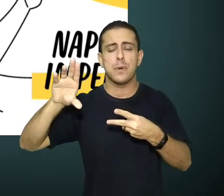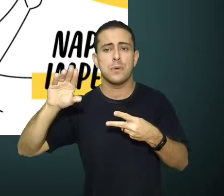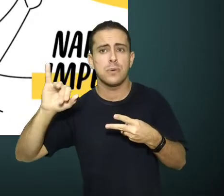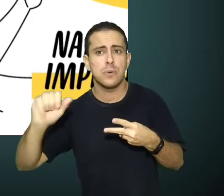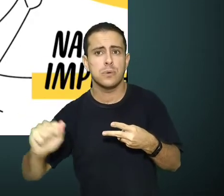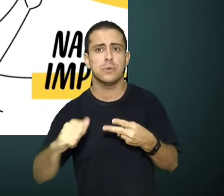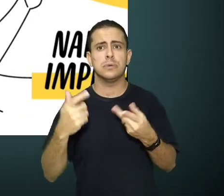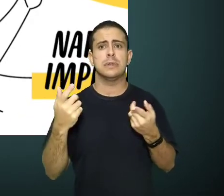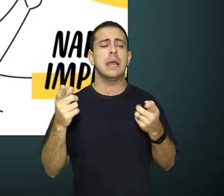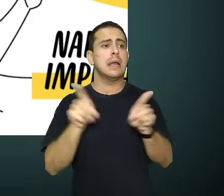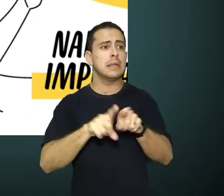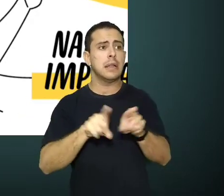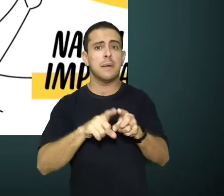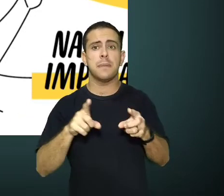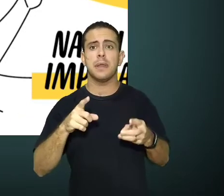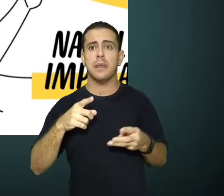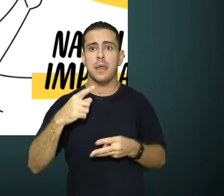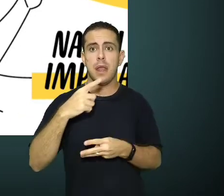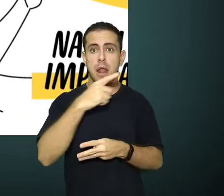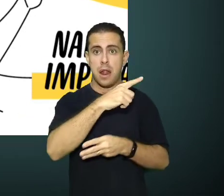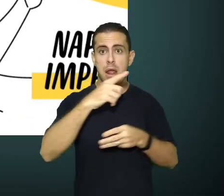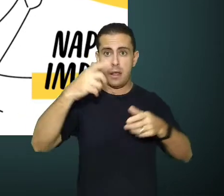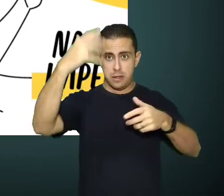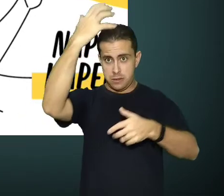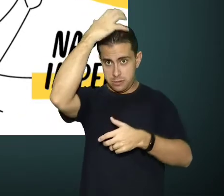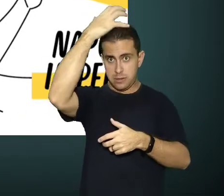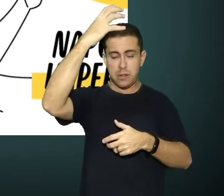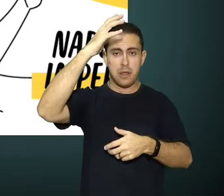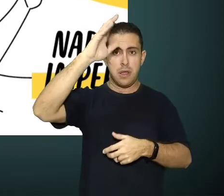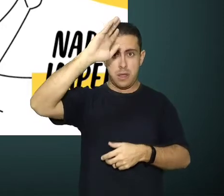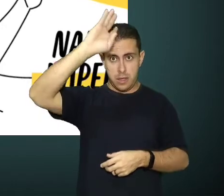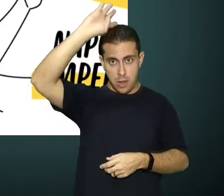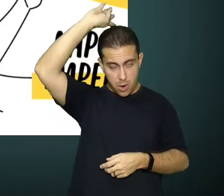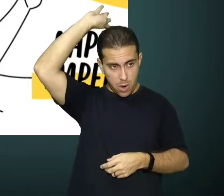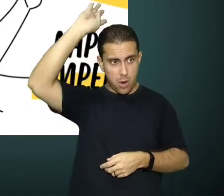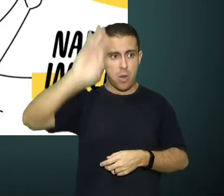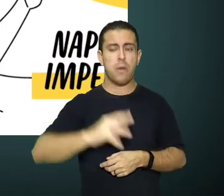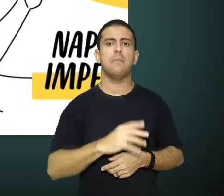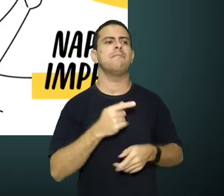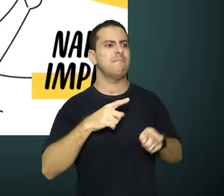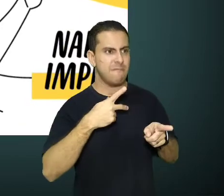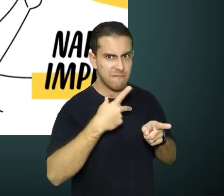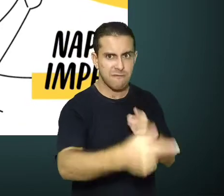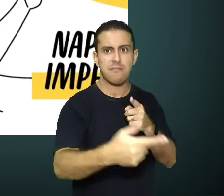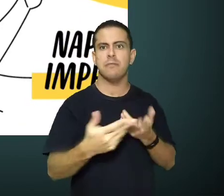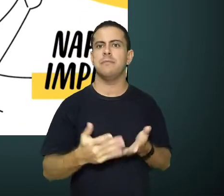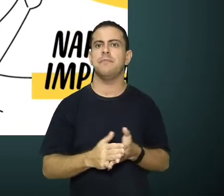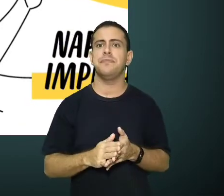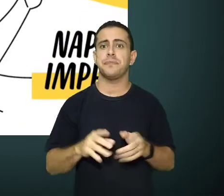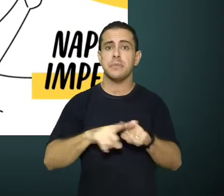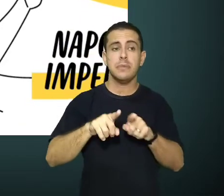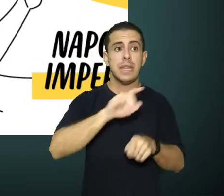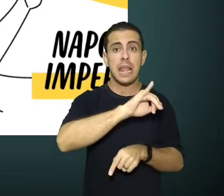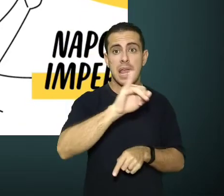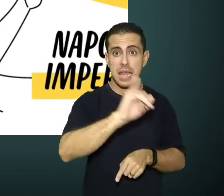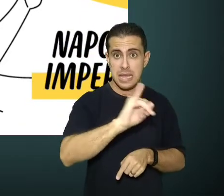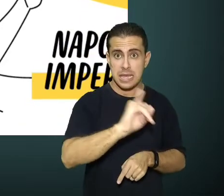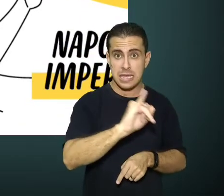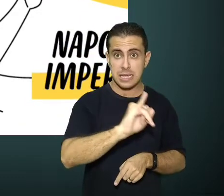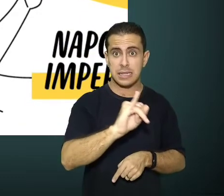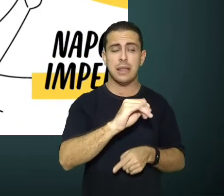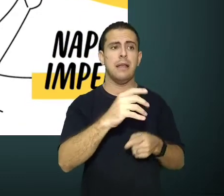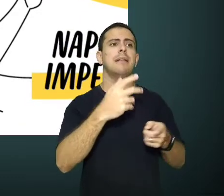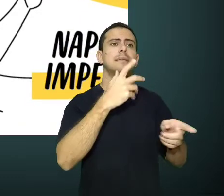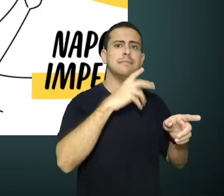e realizaram até o sepultamento do Sacro Império Romano Germânico. Napoleão conquistou parte do norte